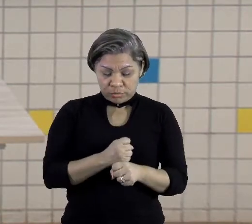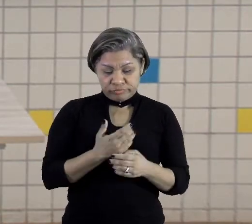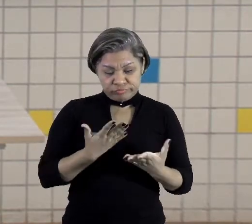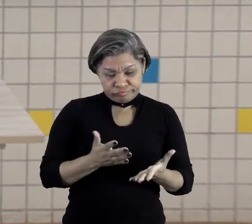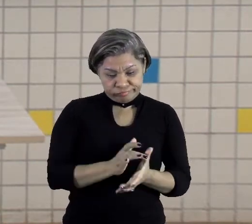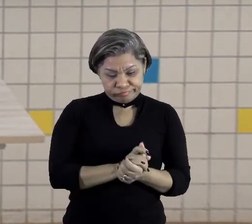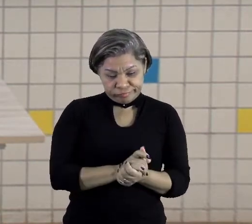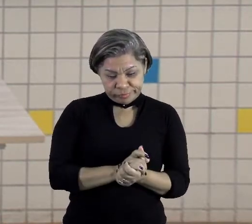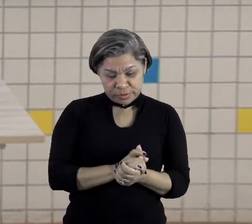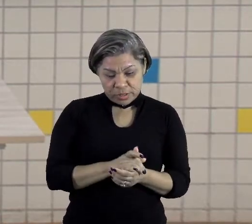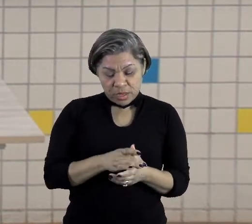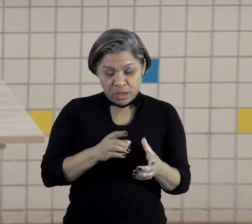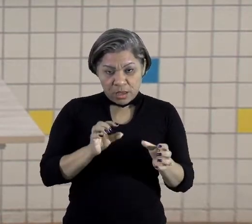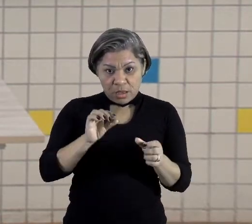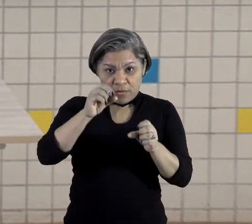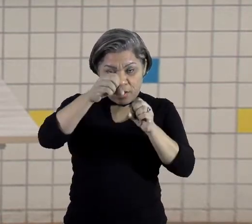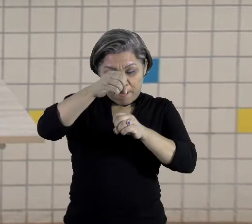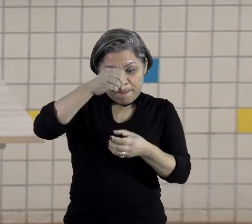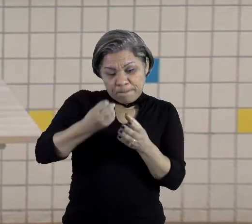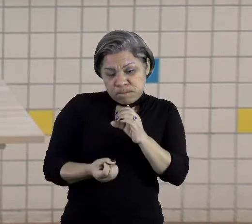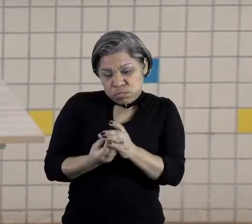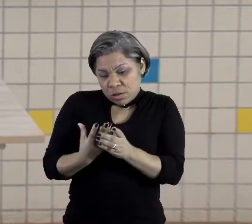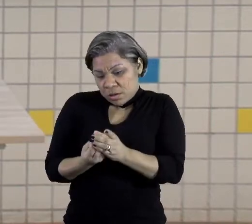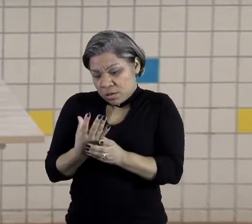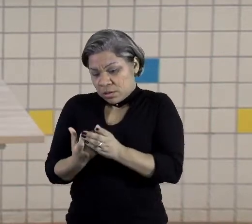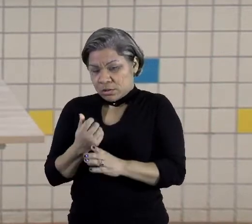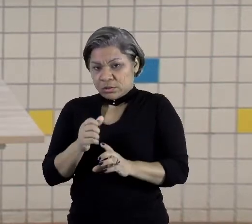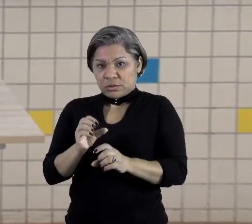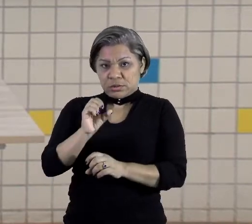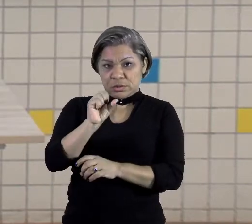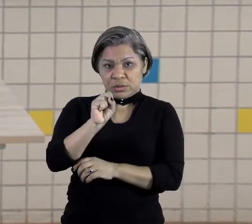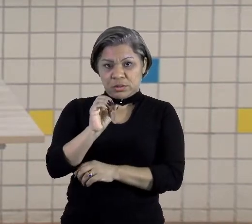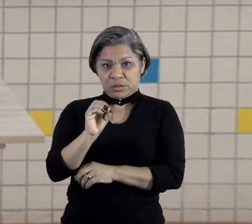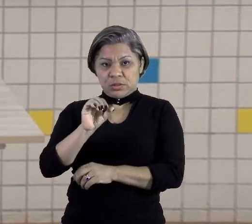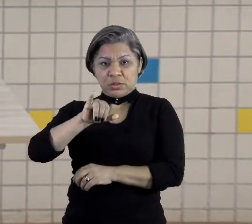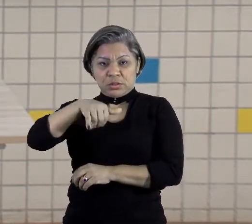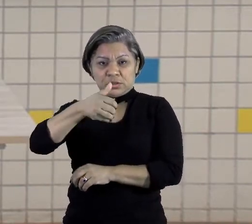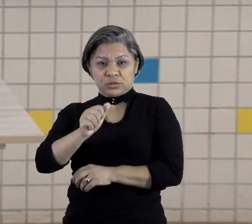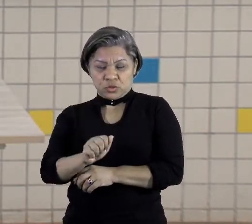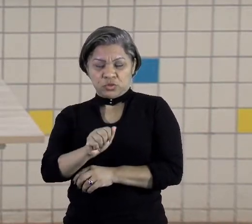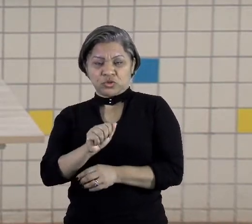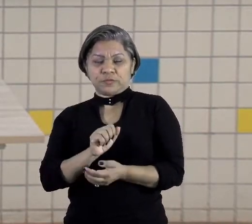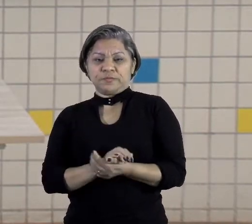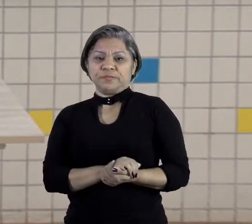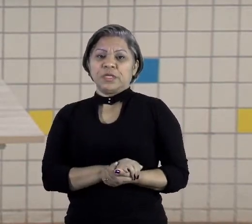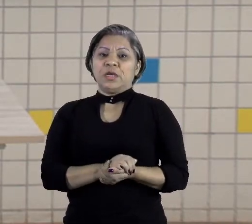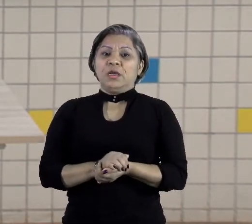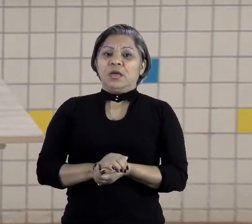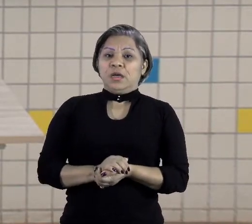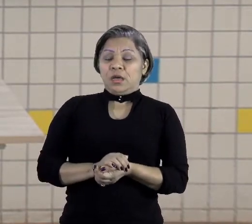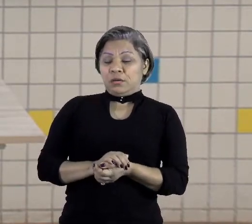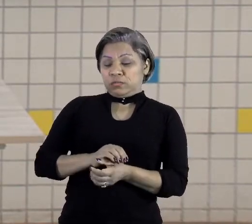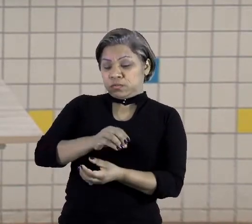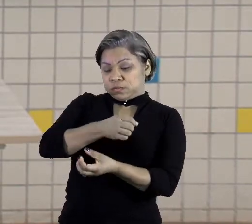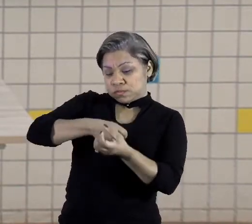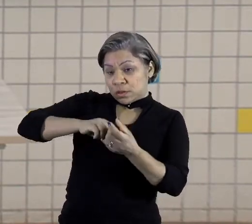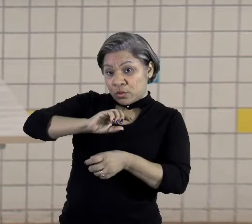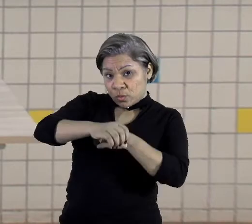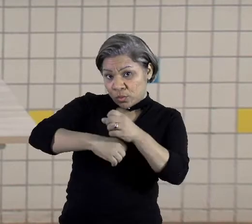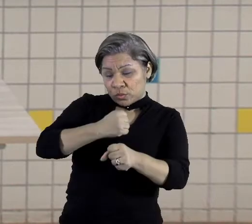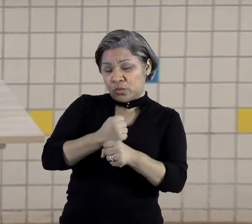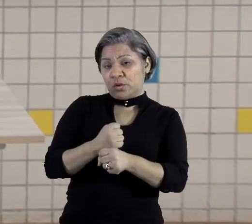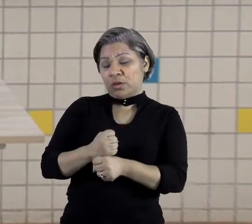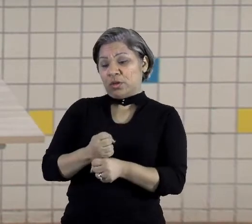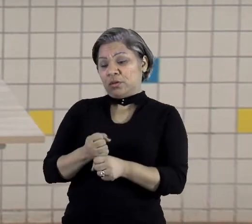diferentes, a rotação. É muito parecido, rotação, sucessão e consociação. Esses 3 conceitos